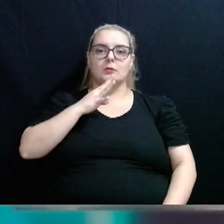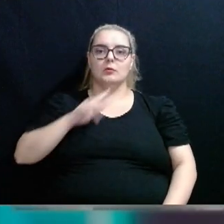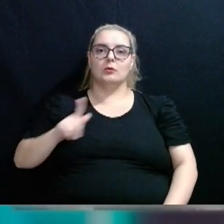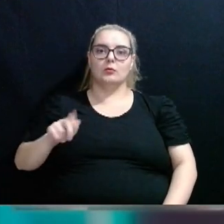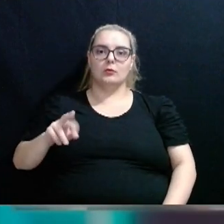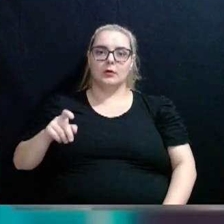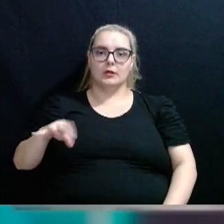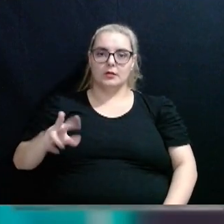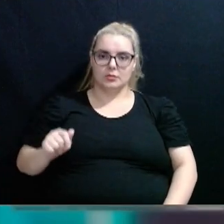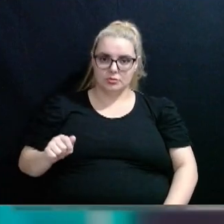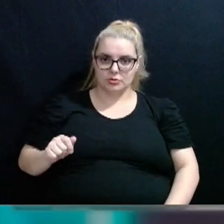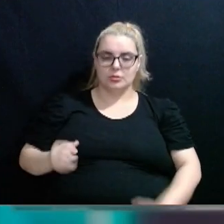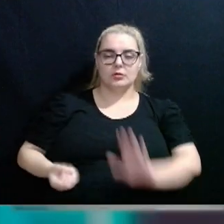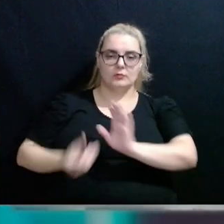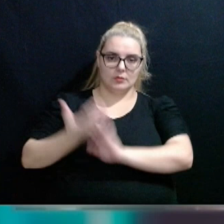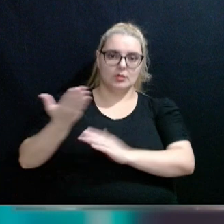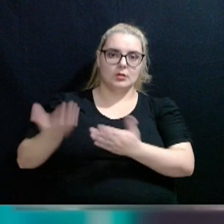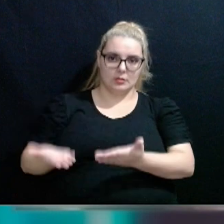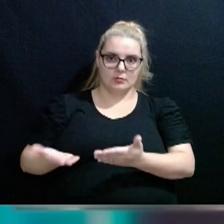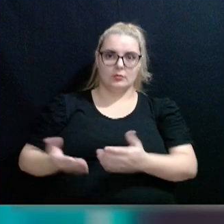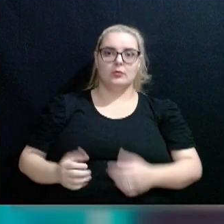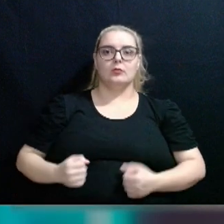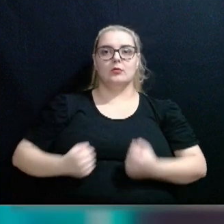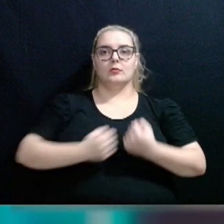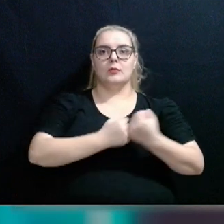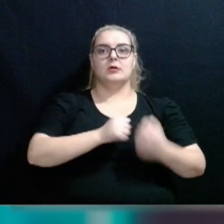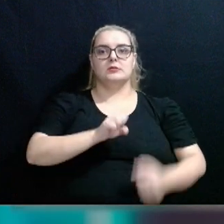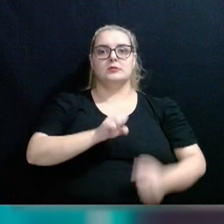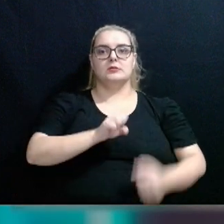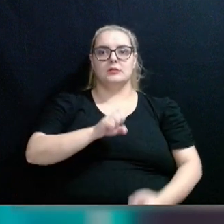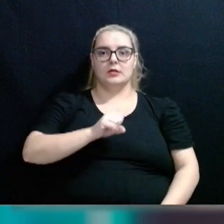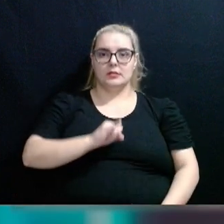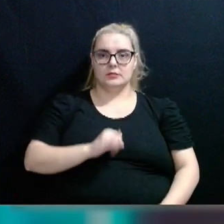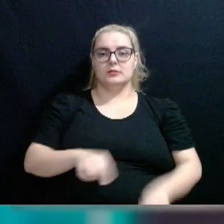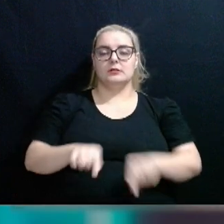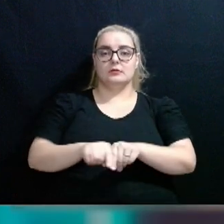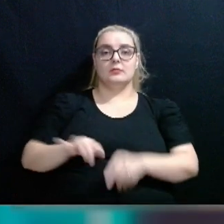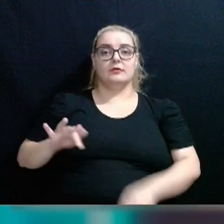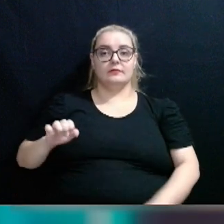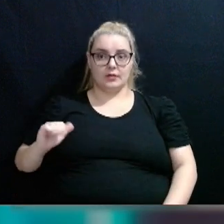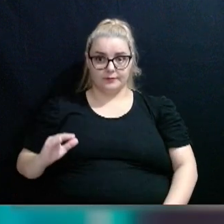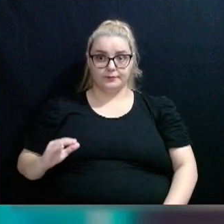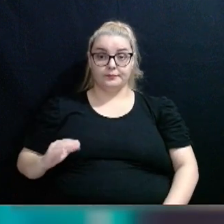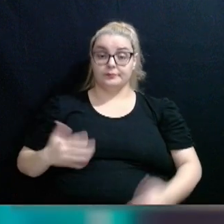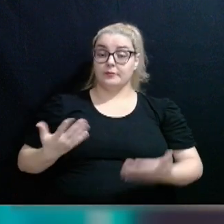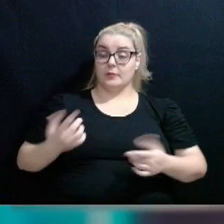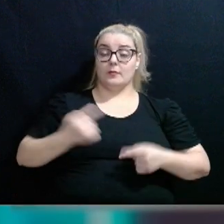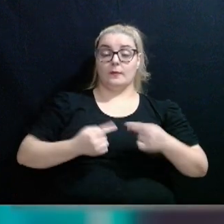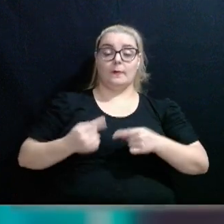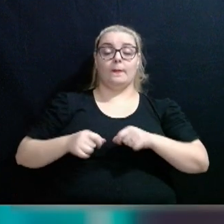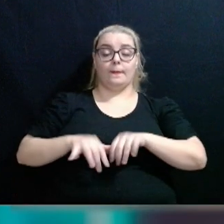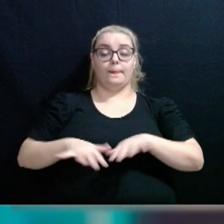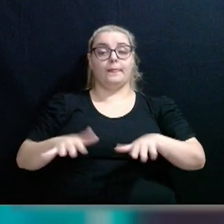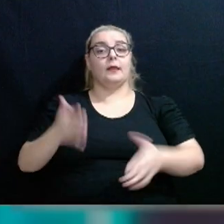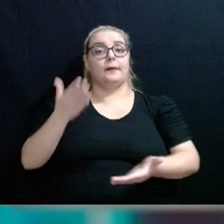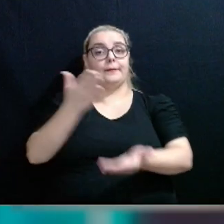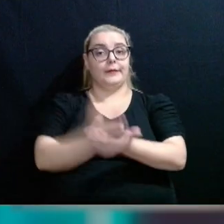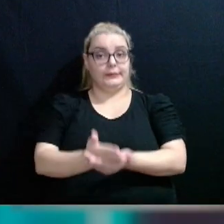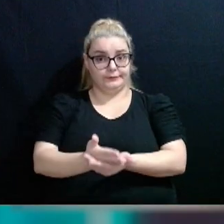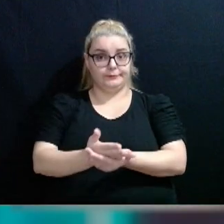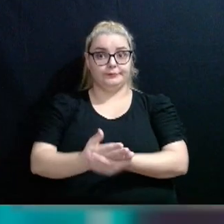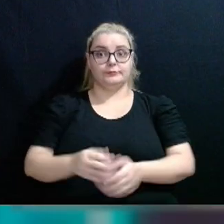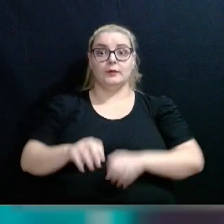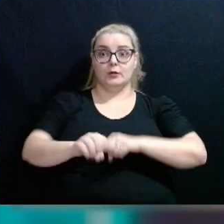São Paulo e com apoio da Fundação FEAC. A iniciativa, que está sendo descontinuada, ofereceu ensino presencial